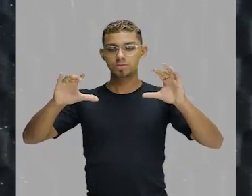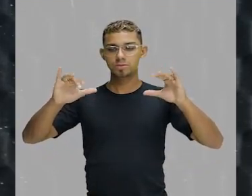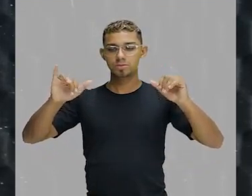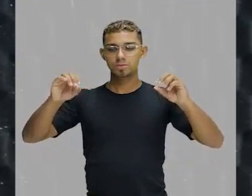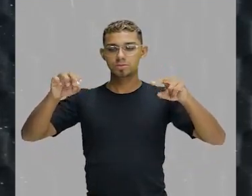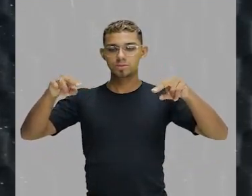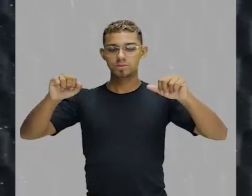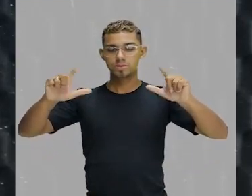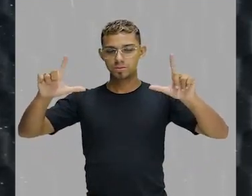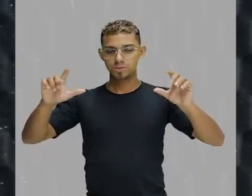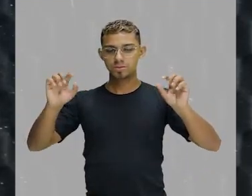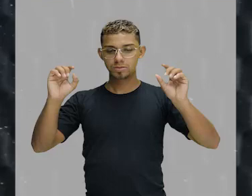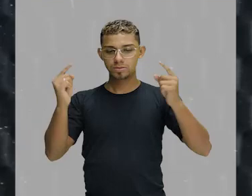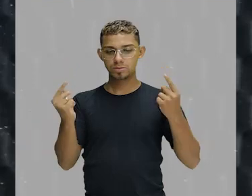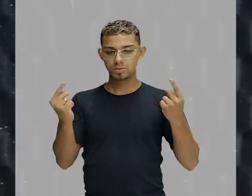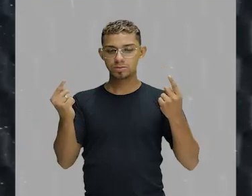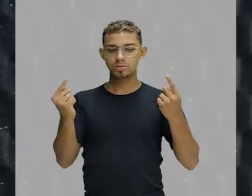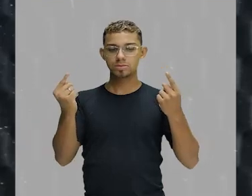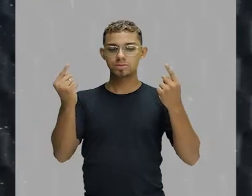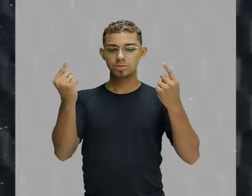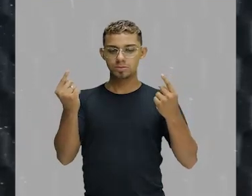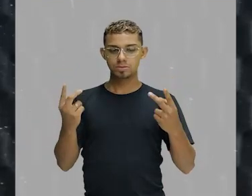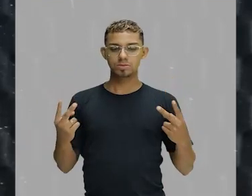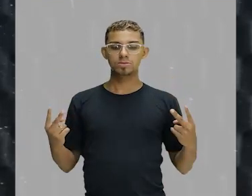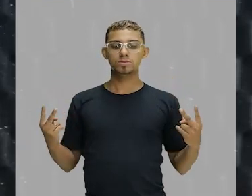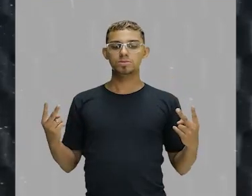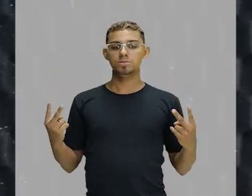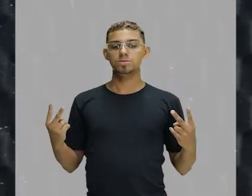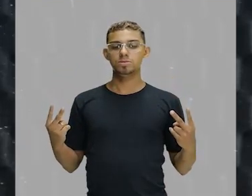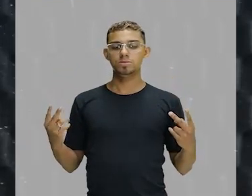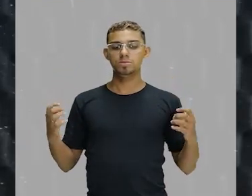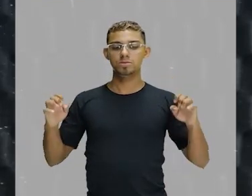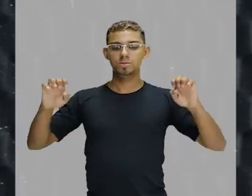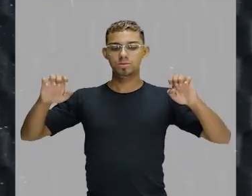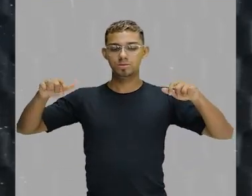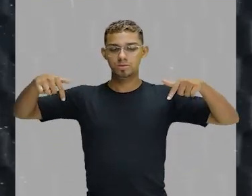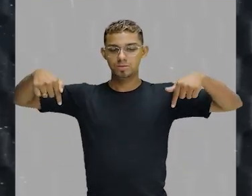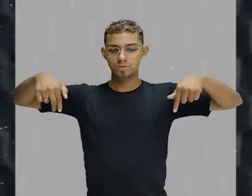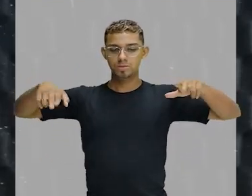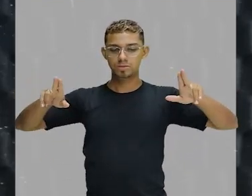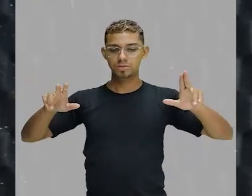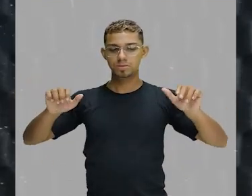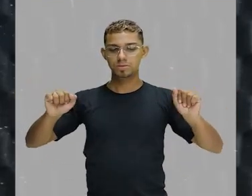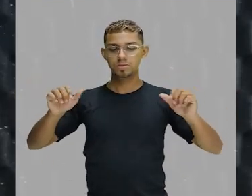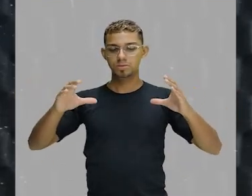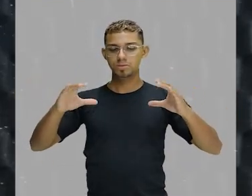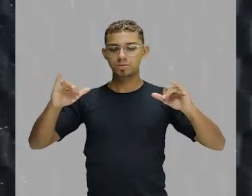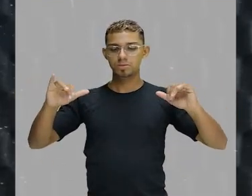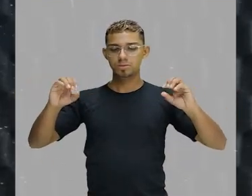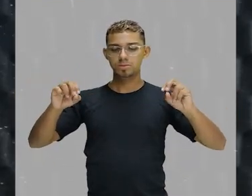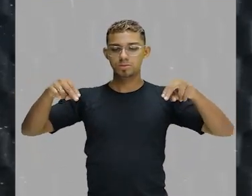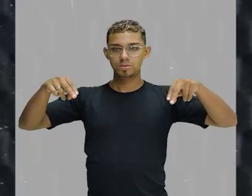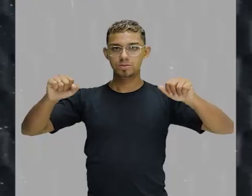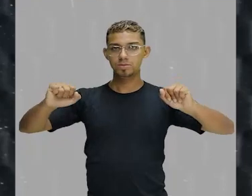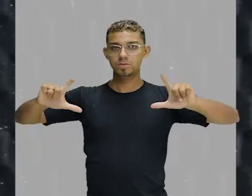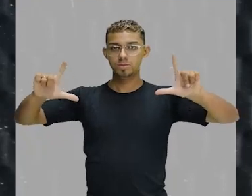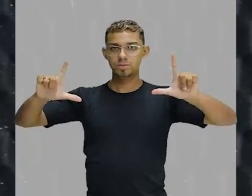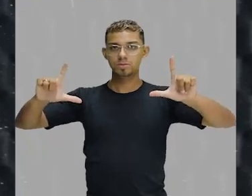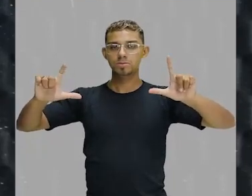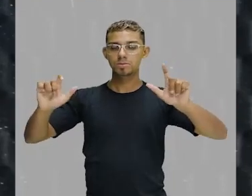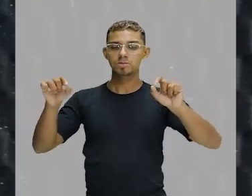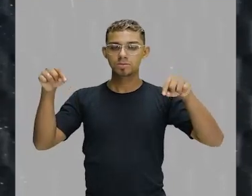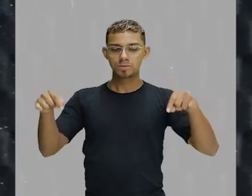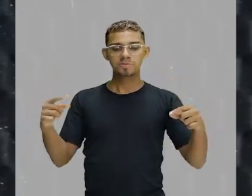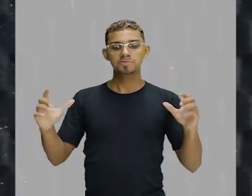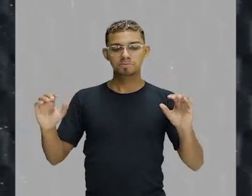cromossomos, e essa segunda divisão aqui, ó, ela vai ser equacional, porque ela vai manter constante esse número cromossômico